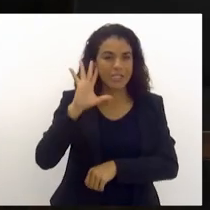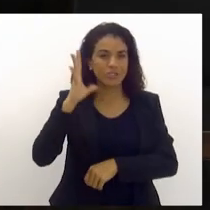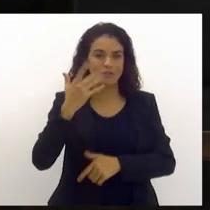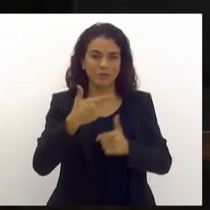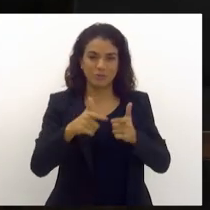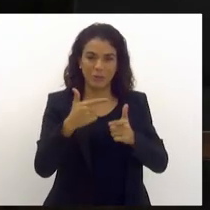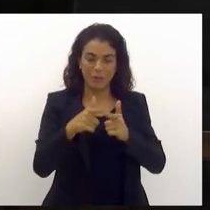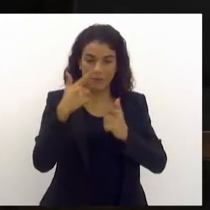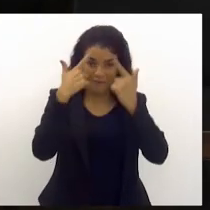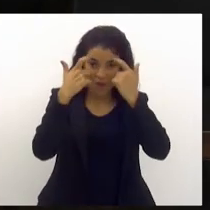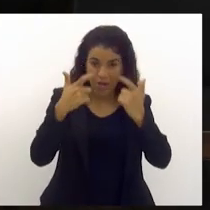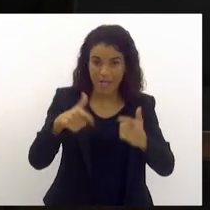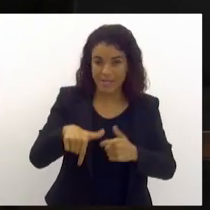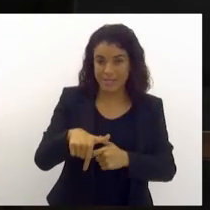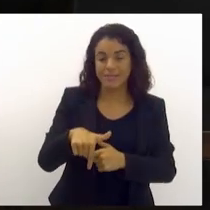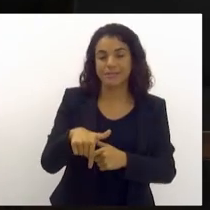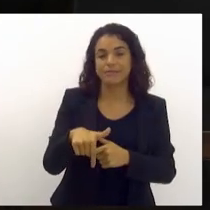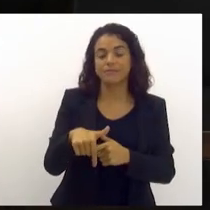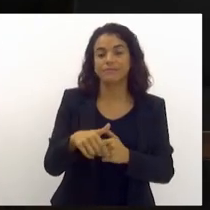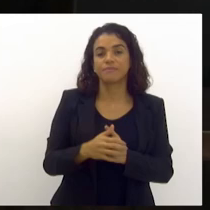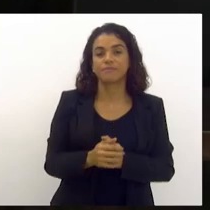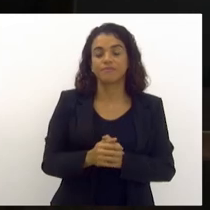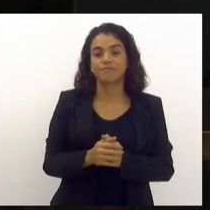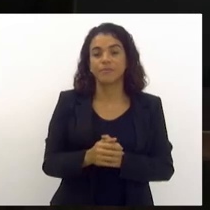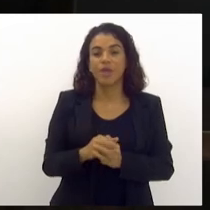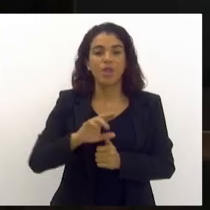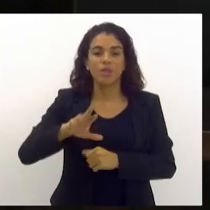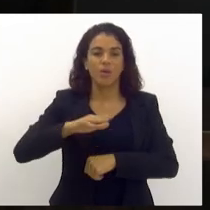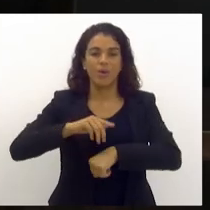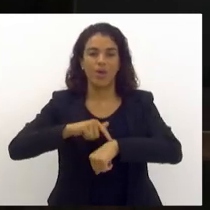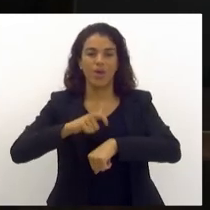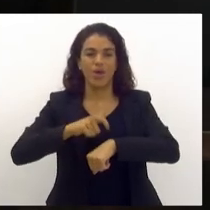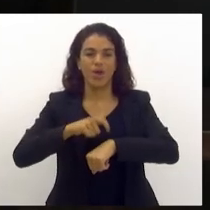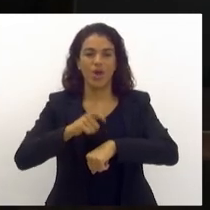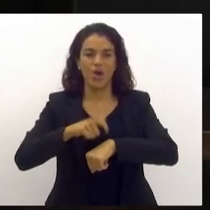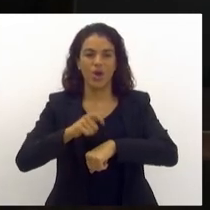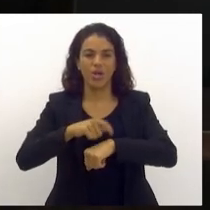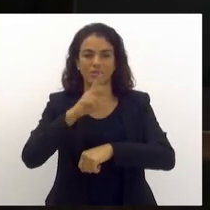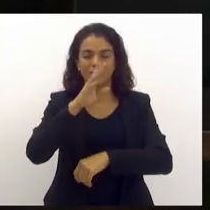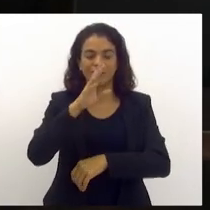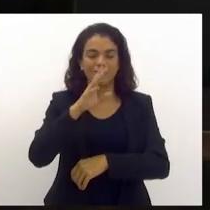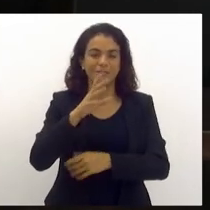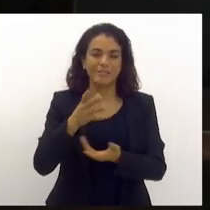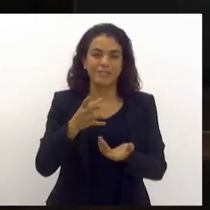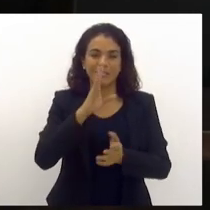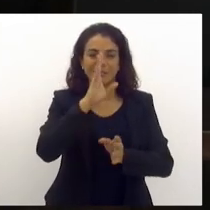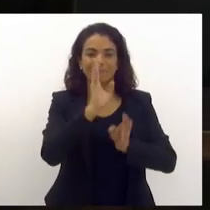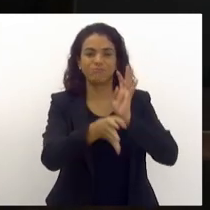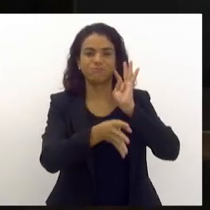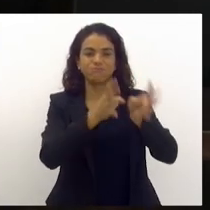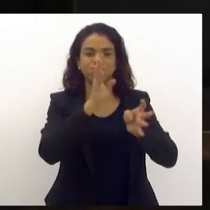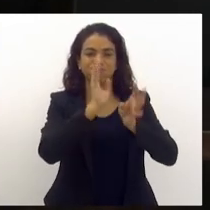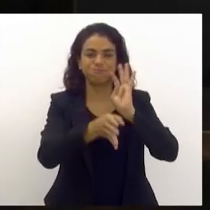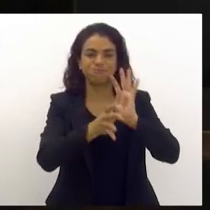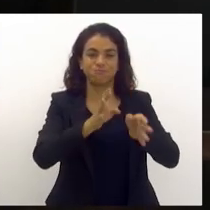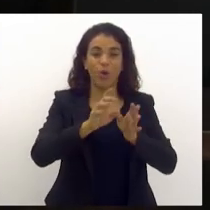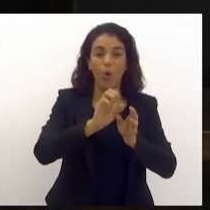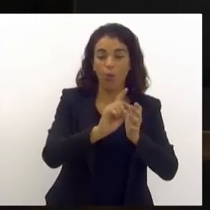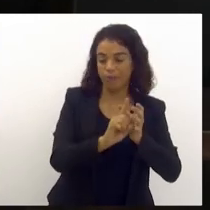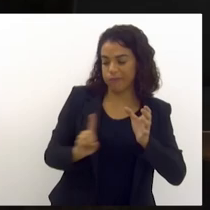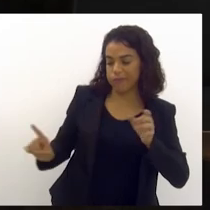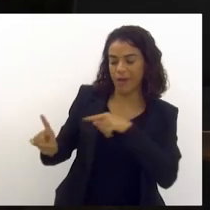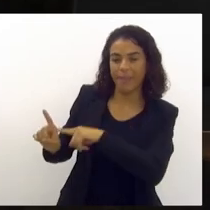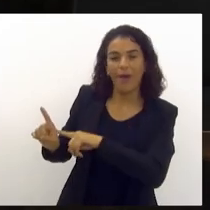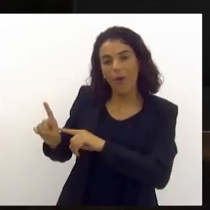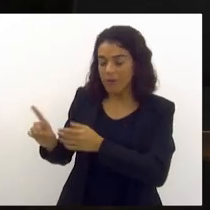junto com os governos estatais como um todo. Não é hora de jogar ninguém de escanteio, e sim de